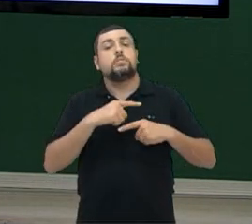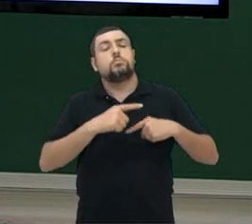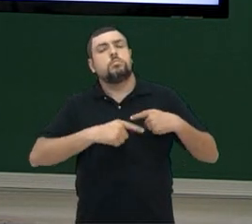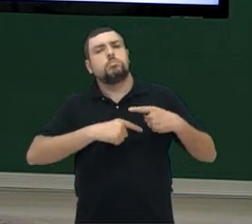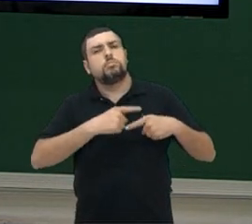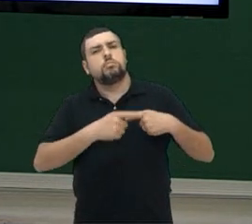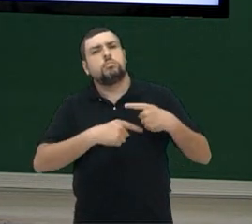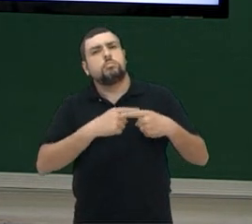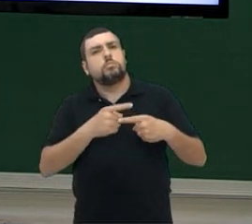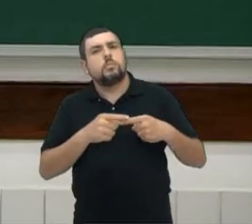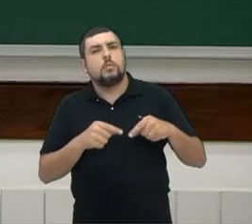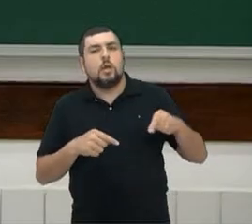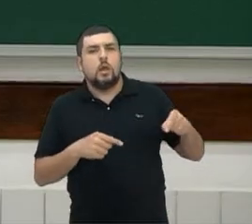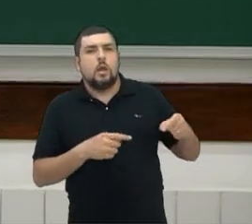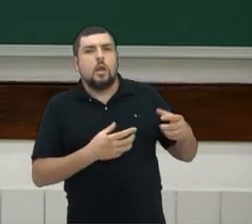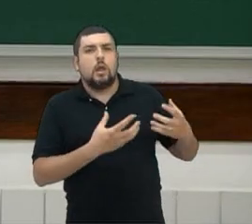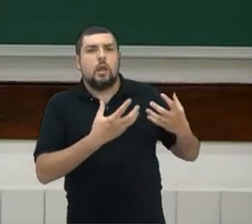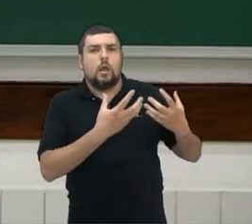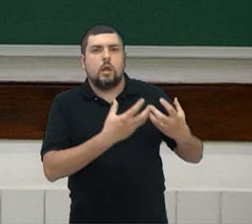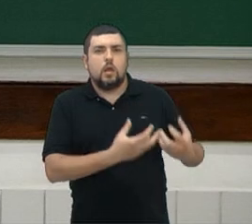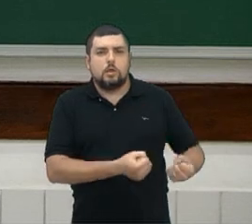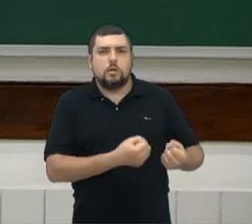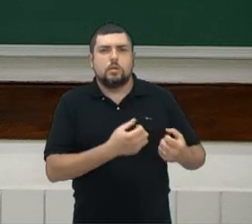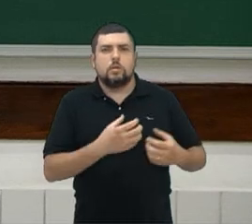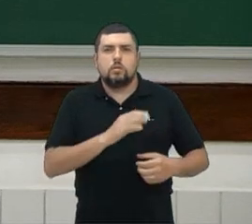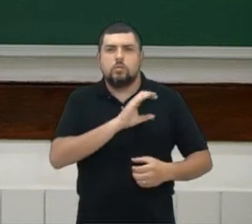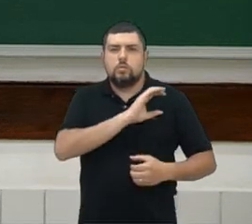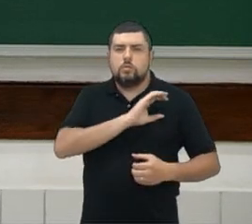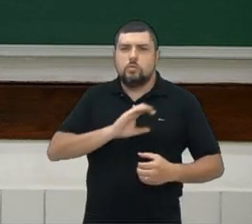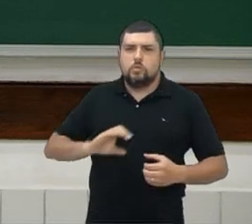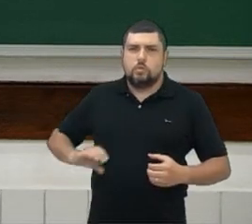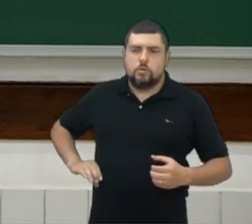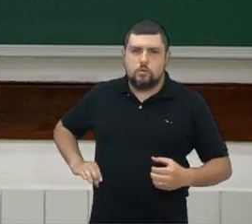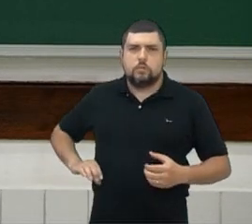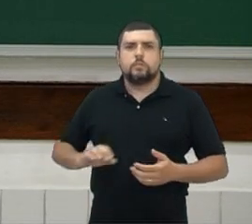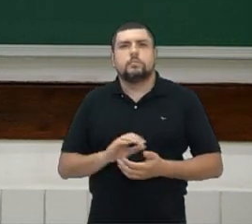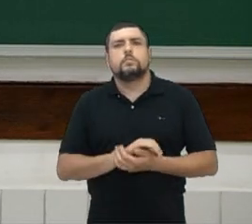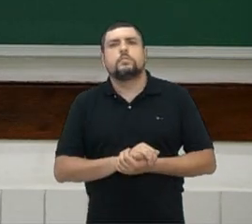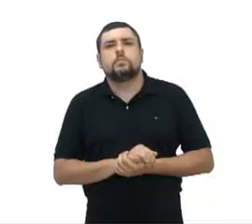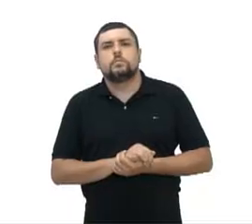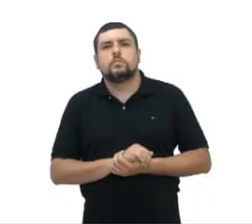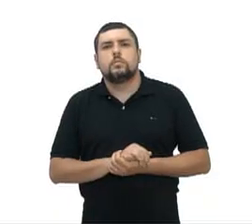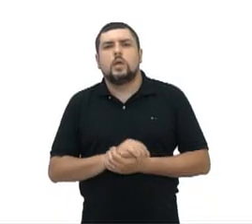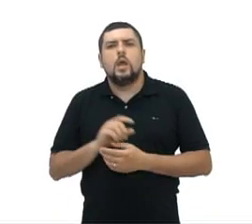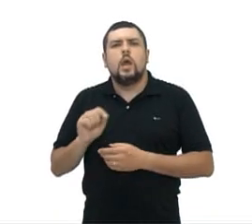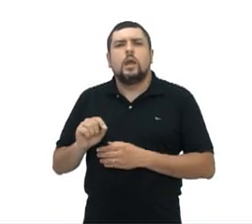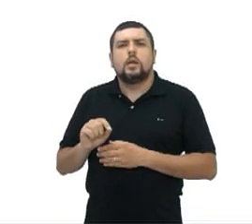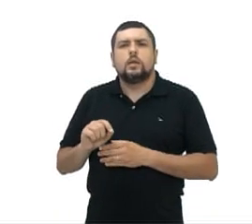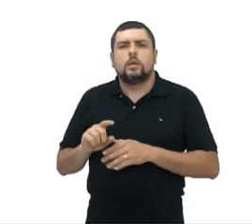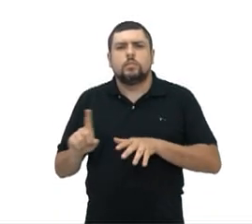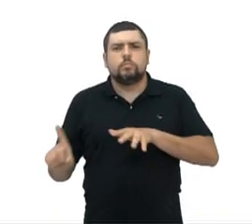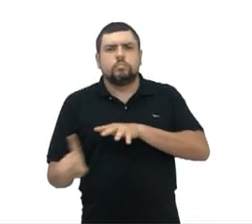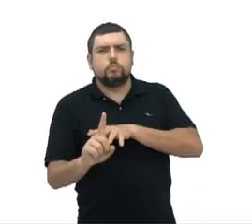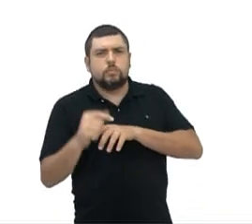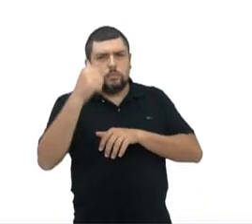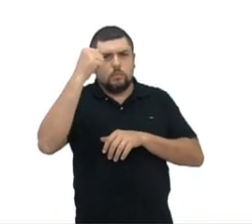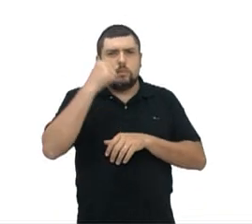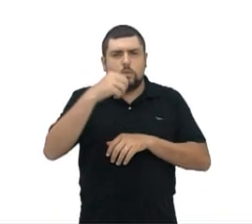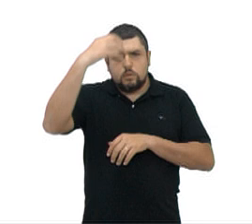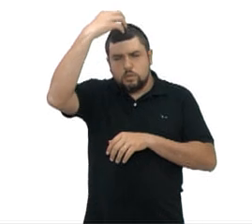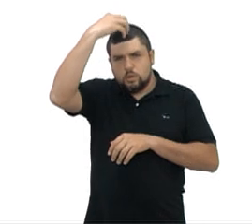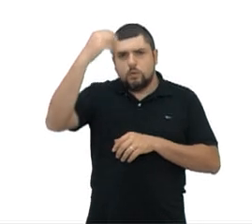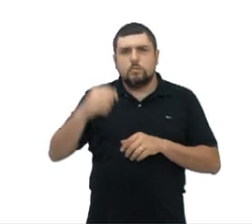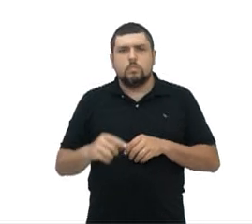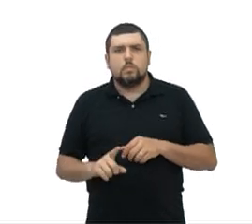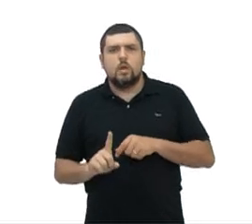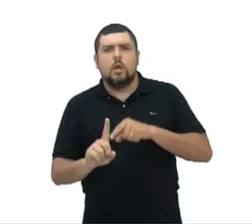terem adotado o cristianismo. Uma atividade, quem eram as Candaces, novamente? Qual a